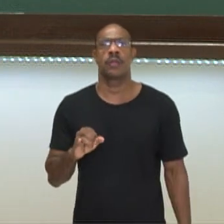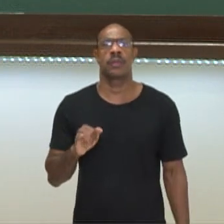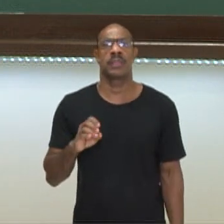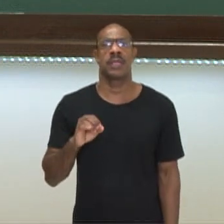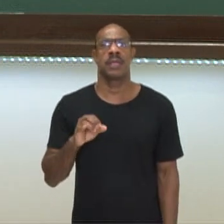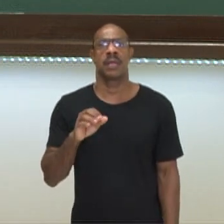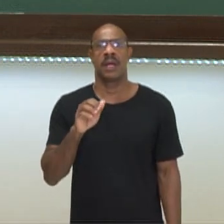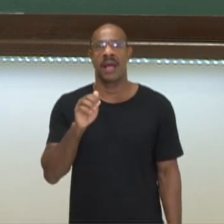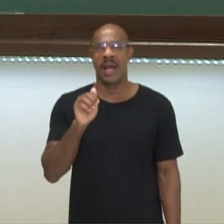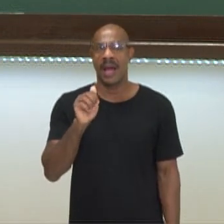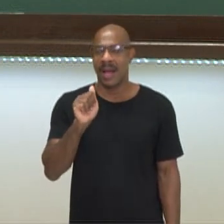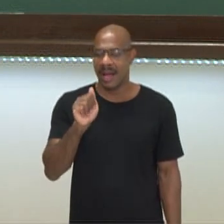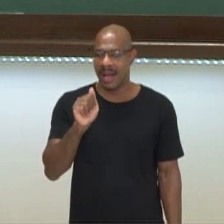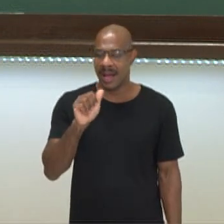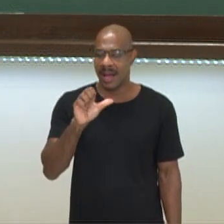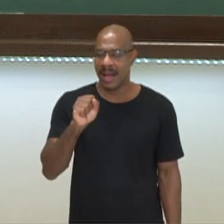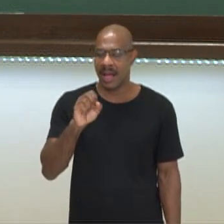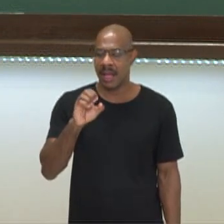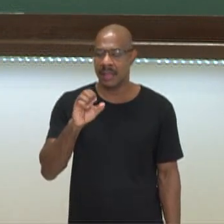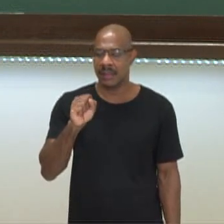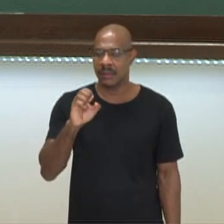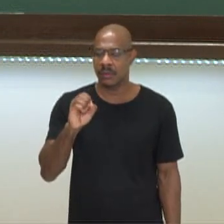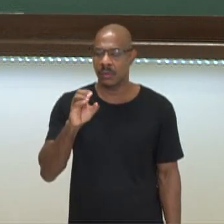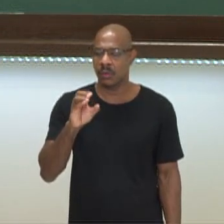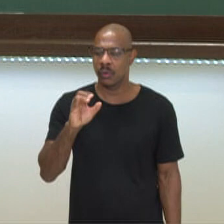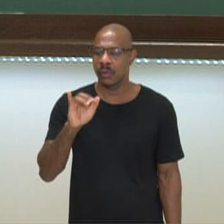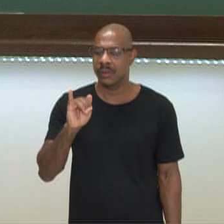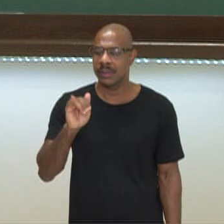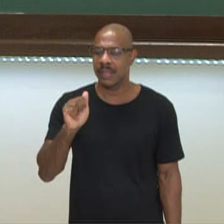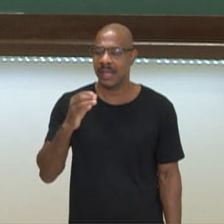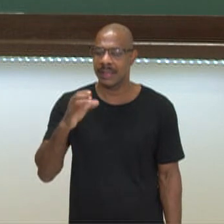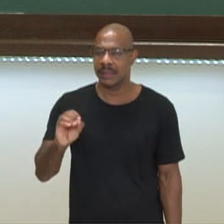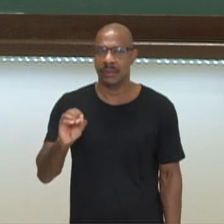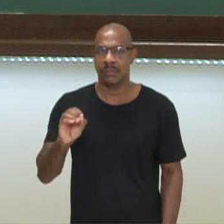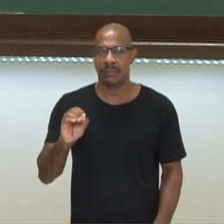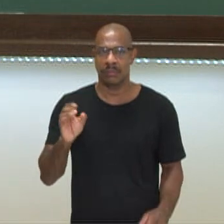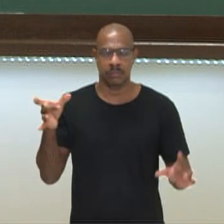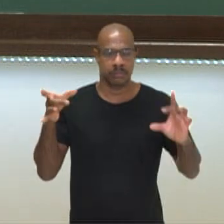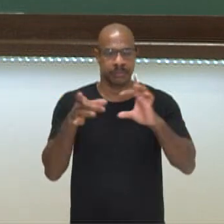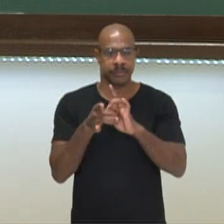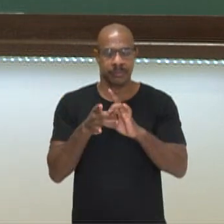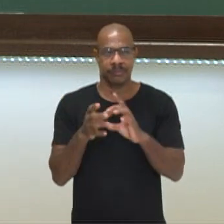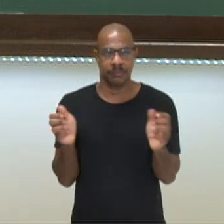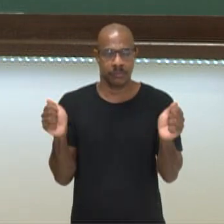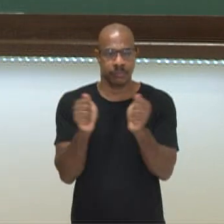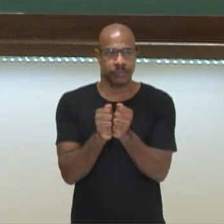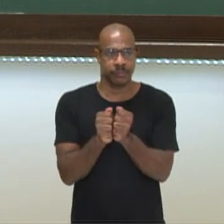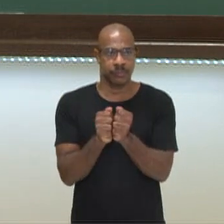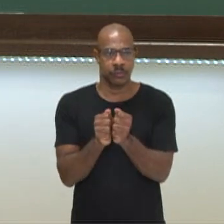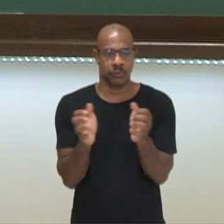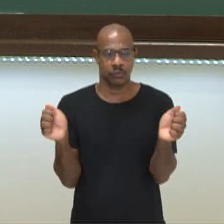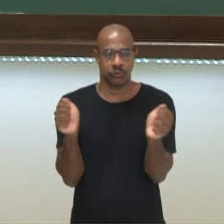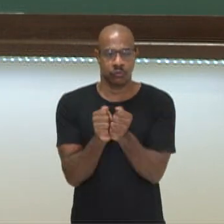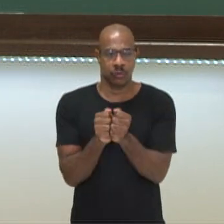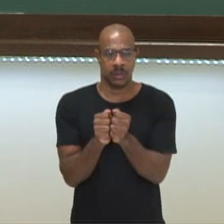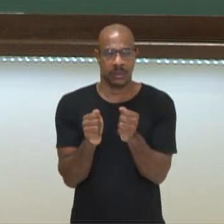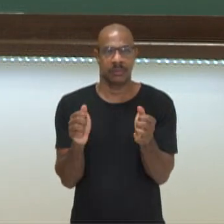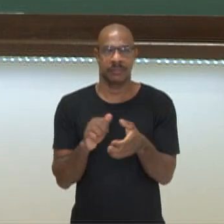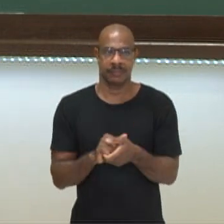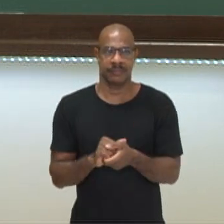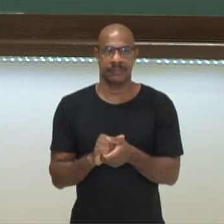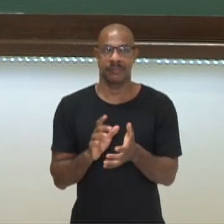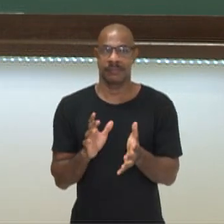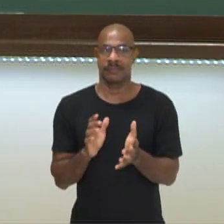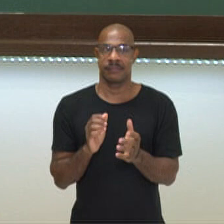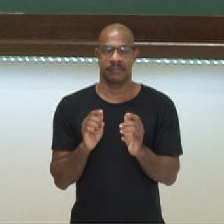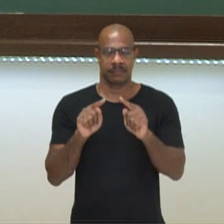Associar significa agrupar, juntar. Ou seja, esse sinal de associação,